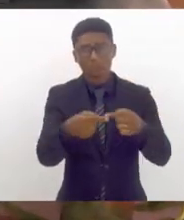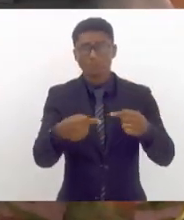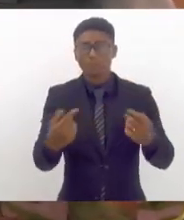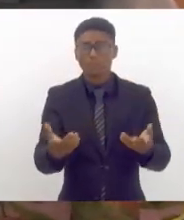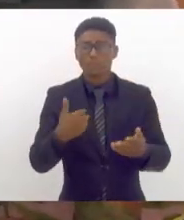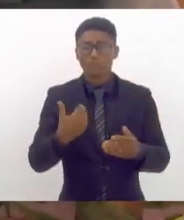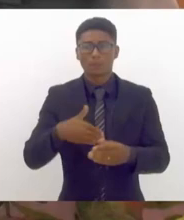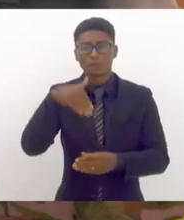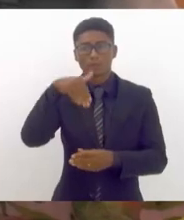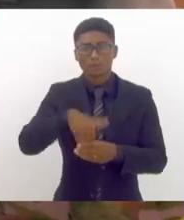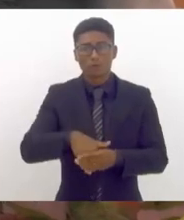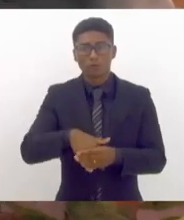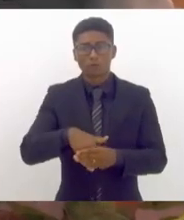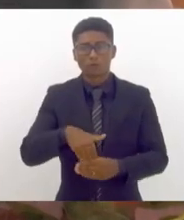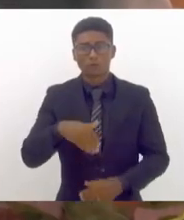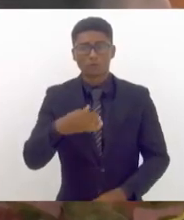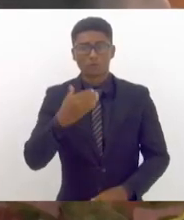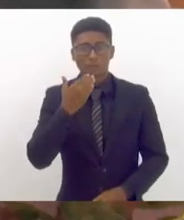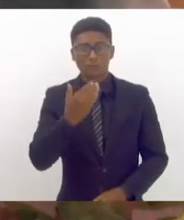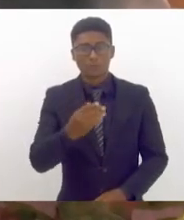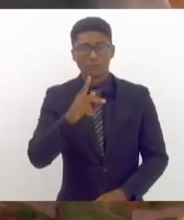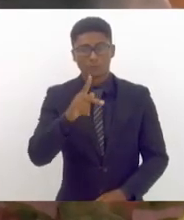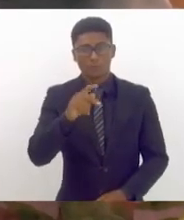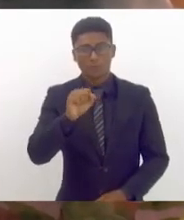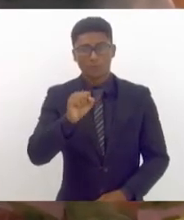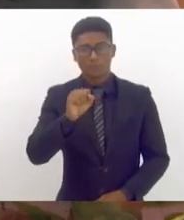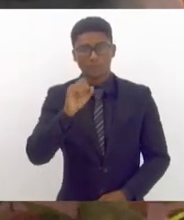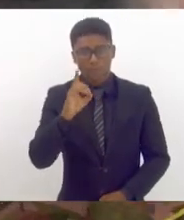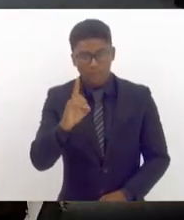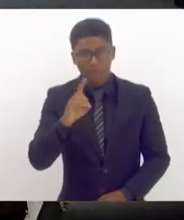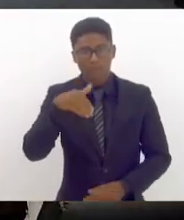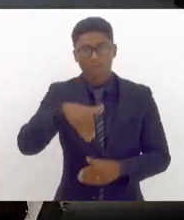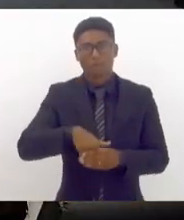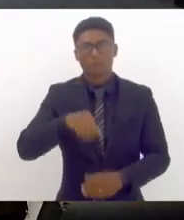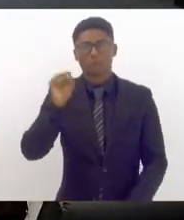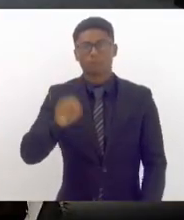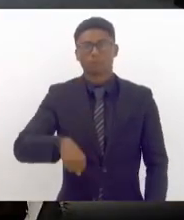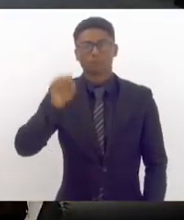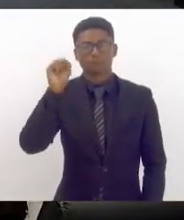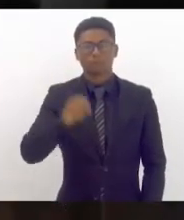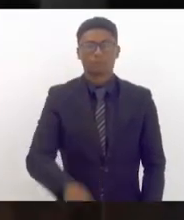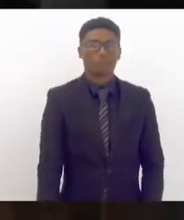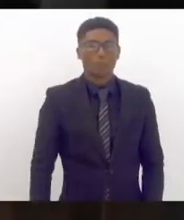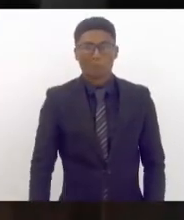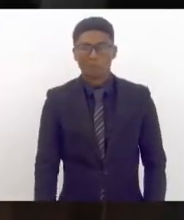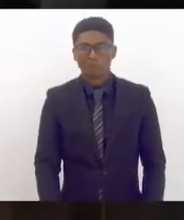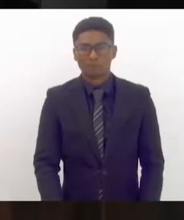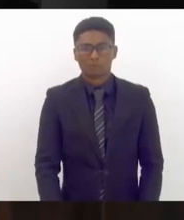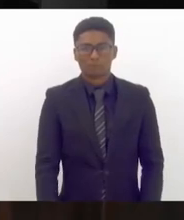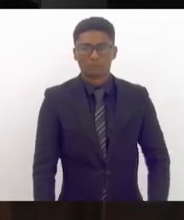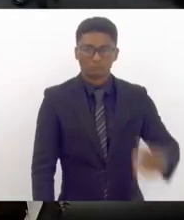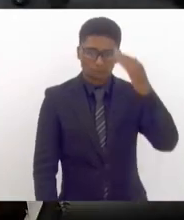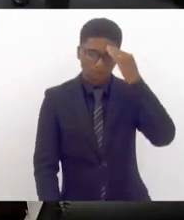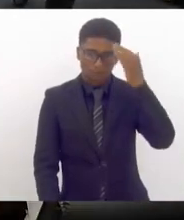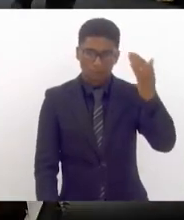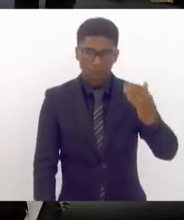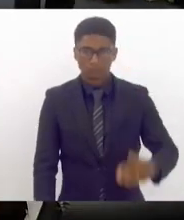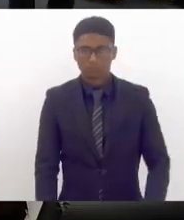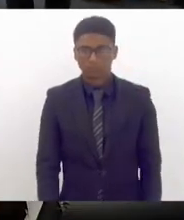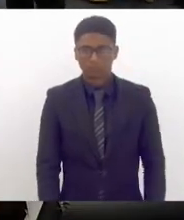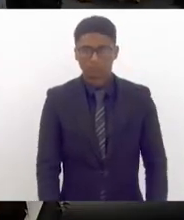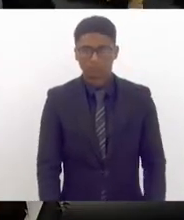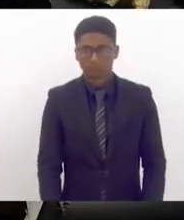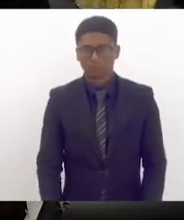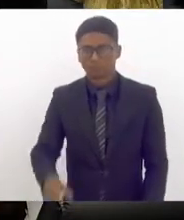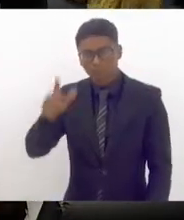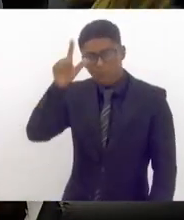votação, pedindo ao PSD que vote sim. Obrigado, deputado Luiz Paulo. Deputado Márcio Moraes. Deputado